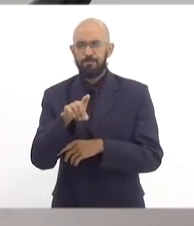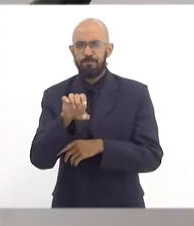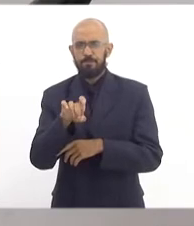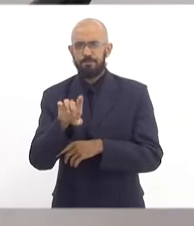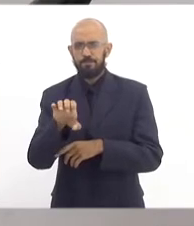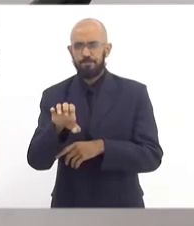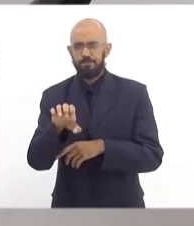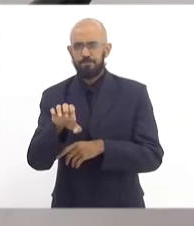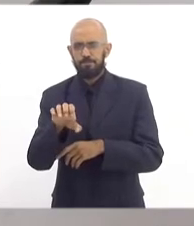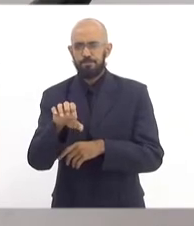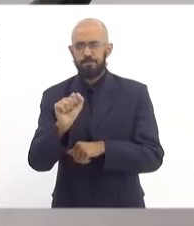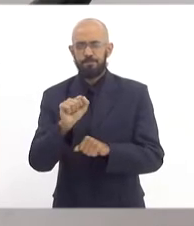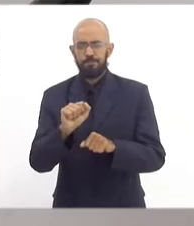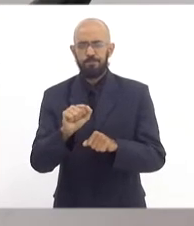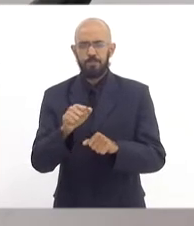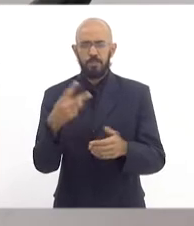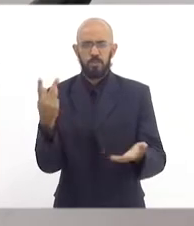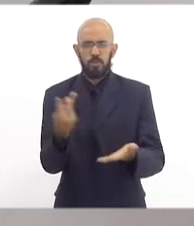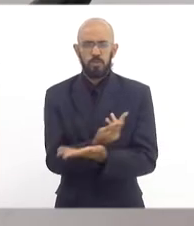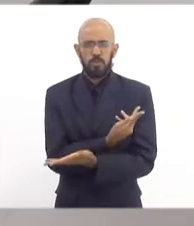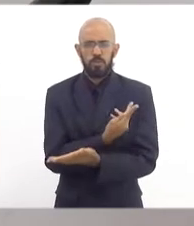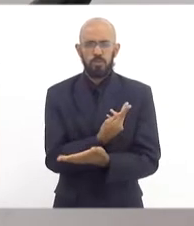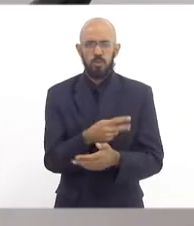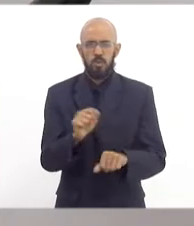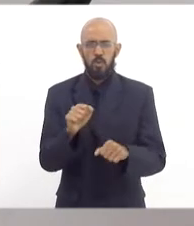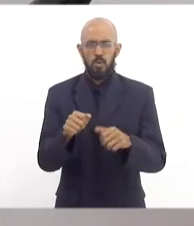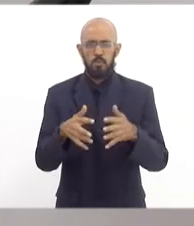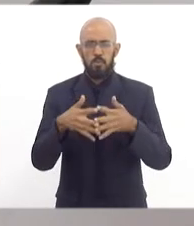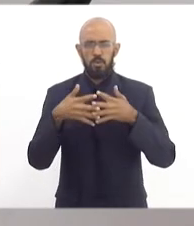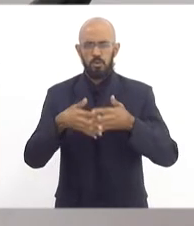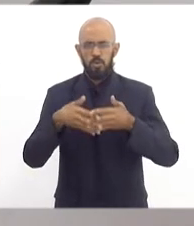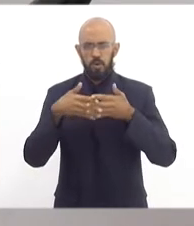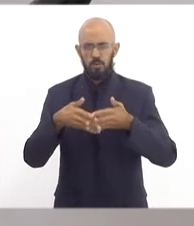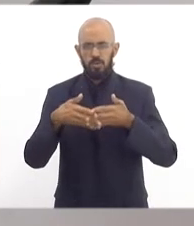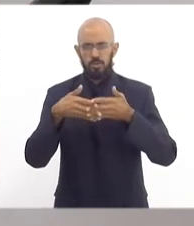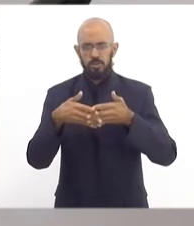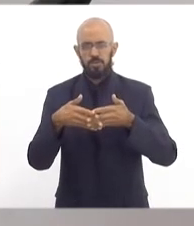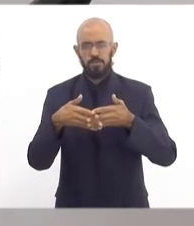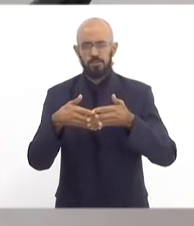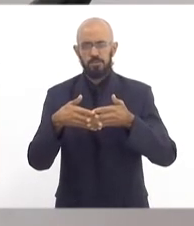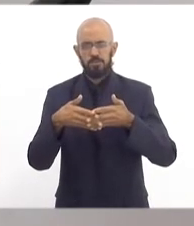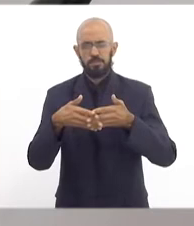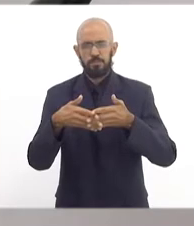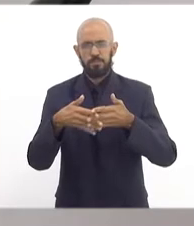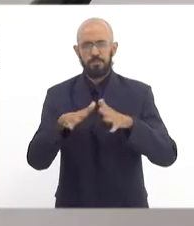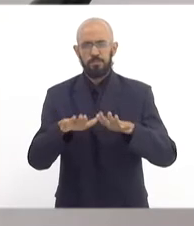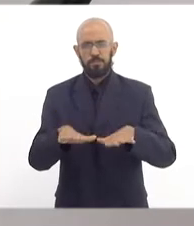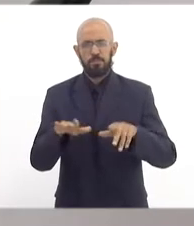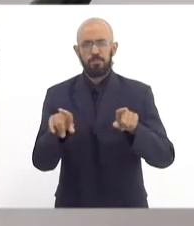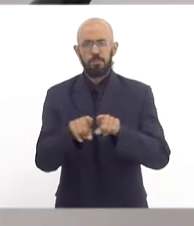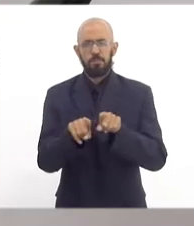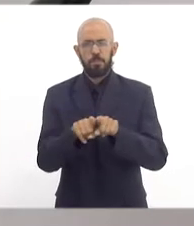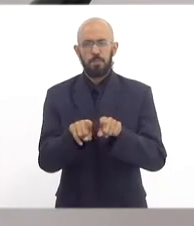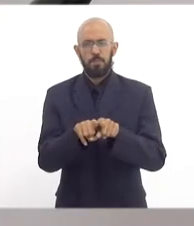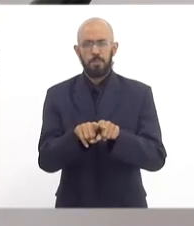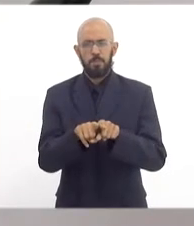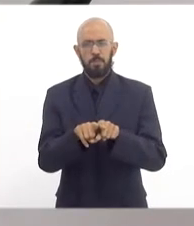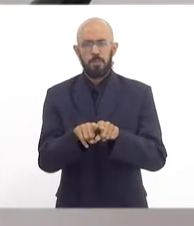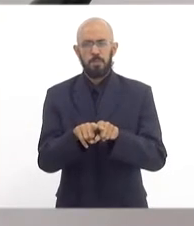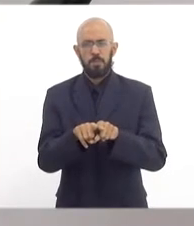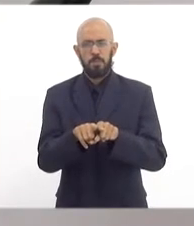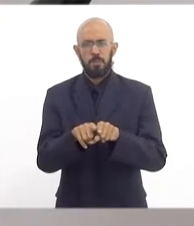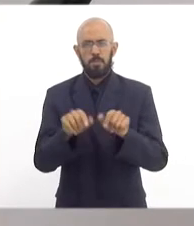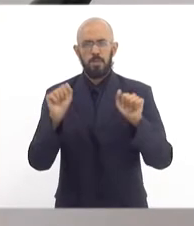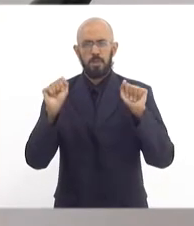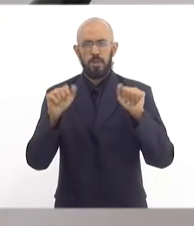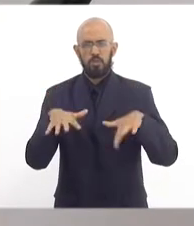que envolveu o município de Petrópolis mas também por causa das